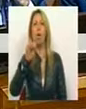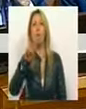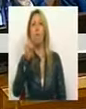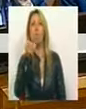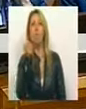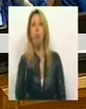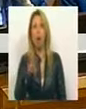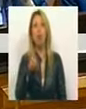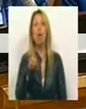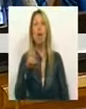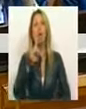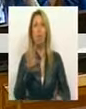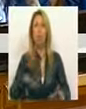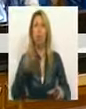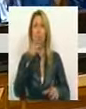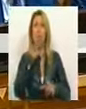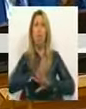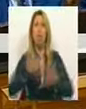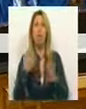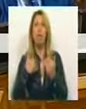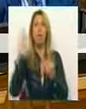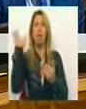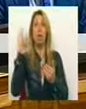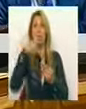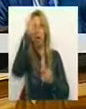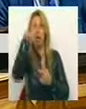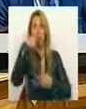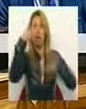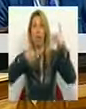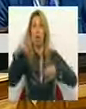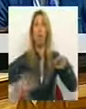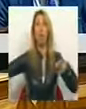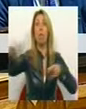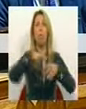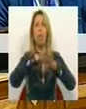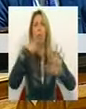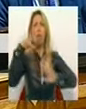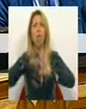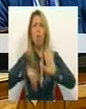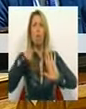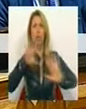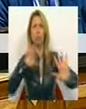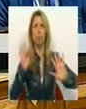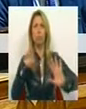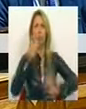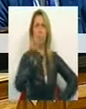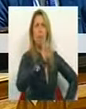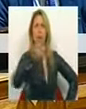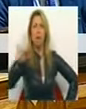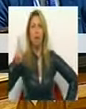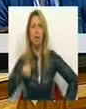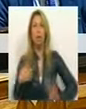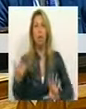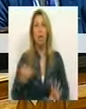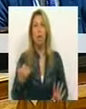nos pastos já visto na história da humanidade praticados pelo óbvio de um cinto totalitário home a continuísmo crueldade tinha vergonha